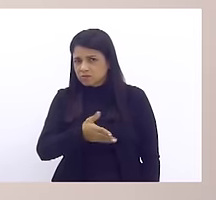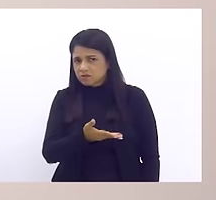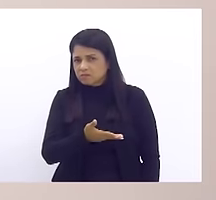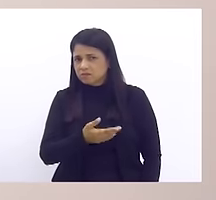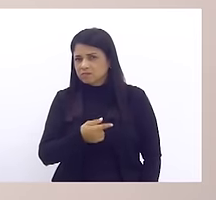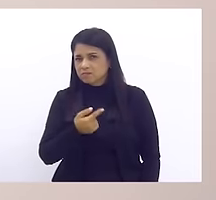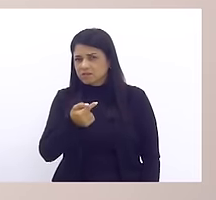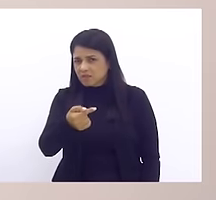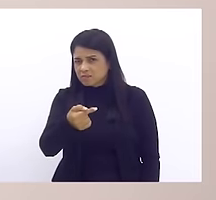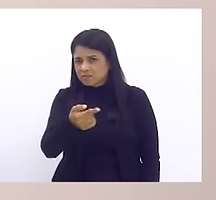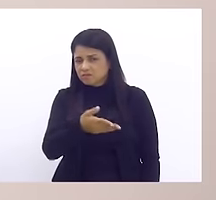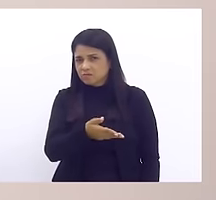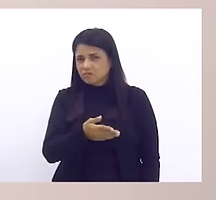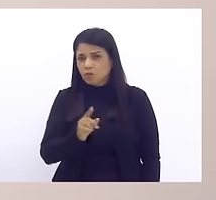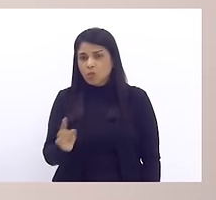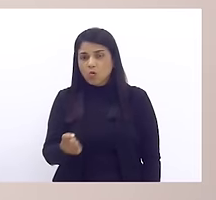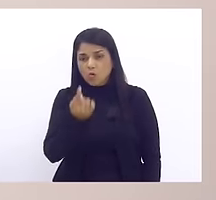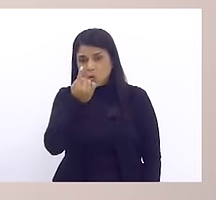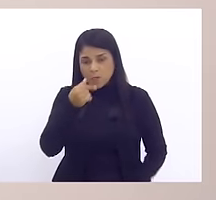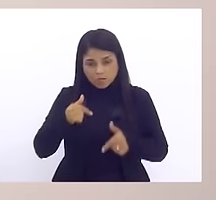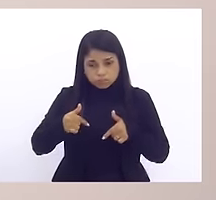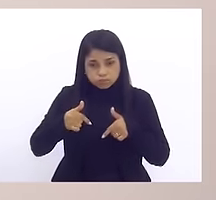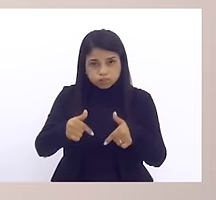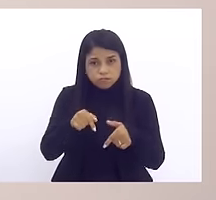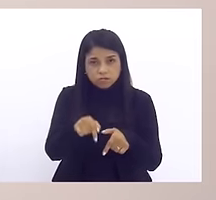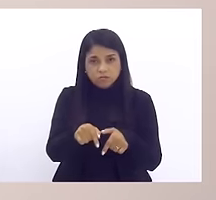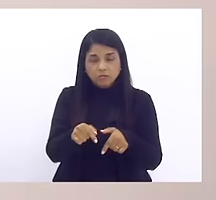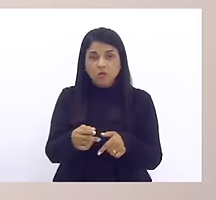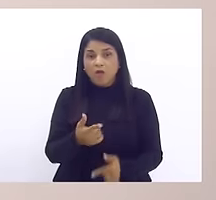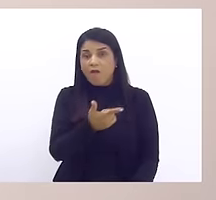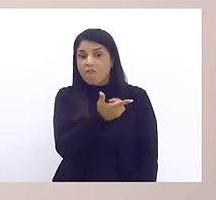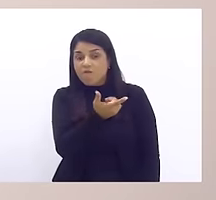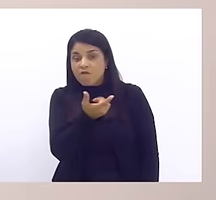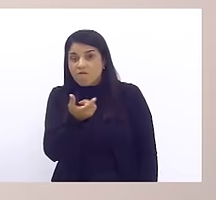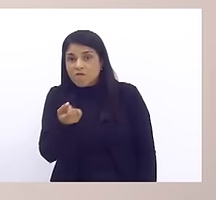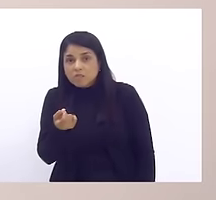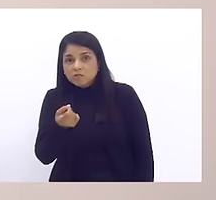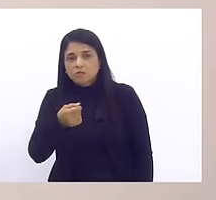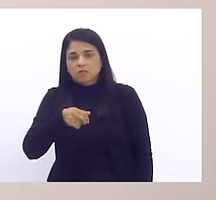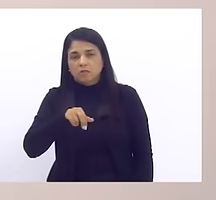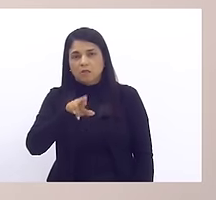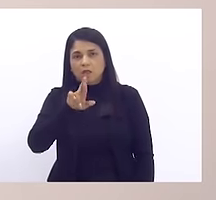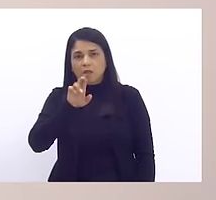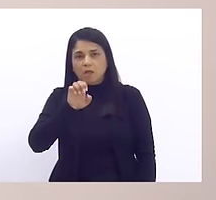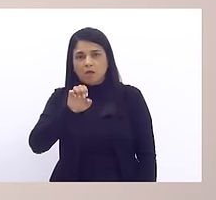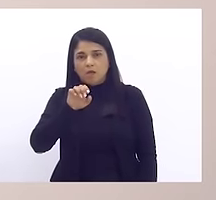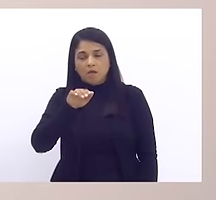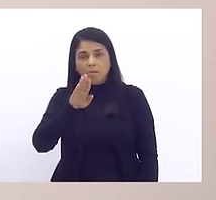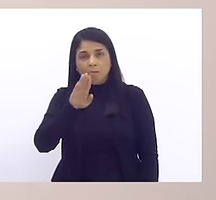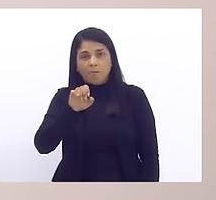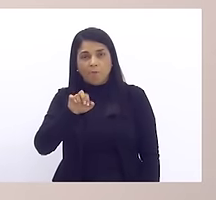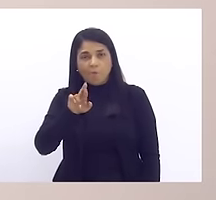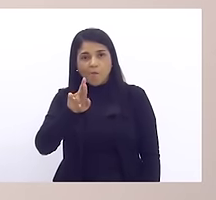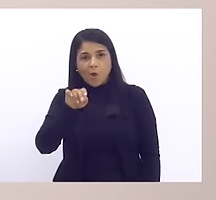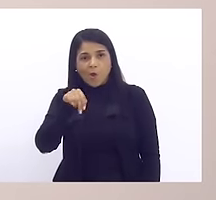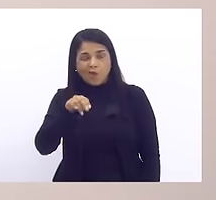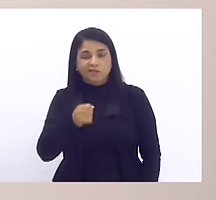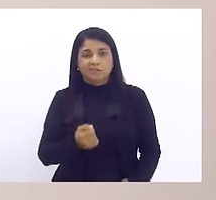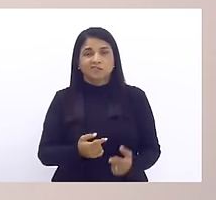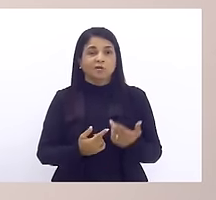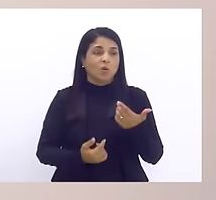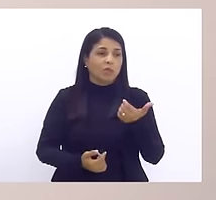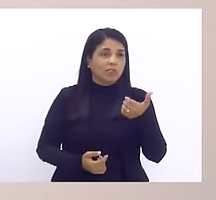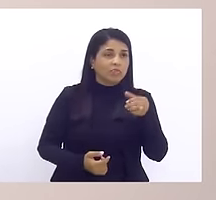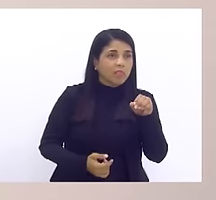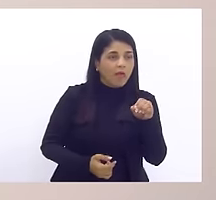só que a gente viu numa operação Eu tenho um vídeo aqui em uma operação de 20 reboques uma operação tem 10 reboques na cegonha Com